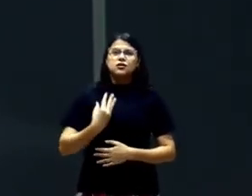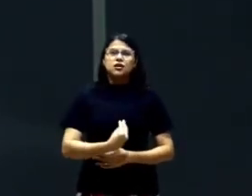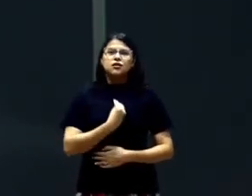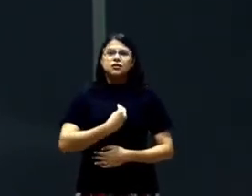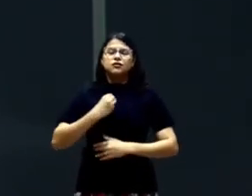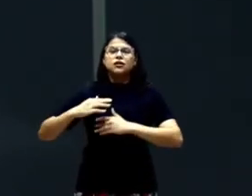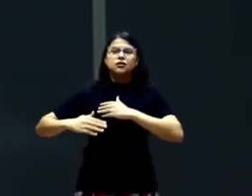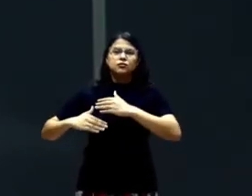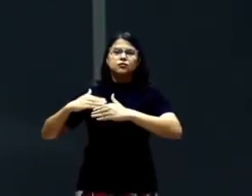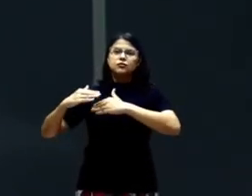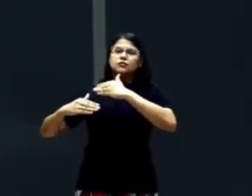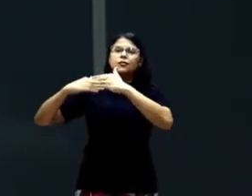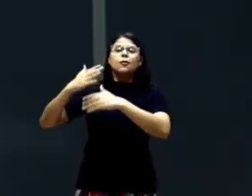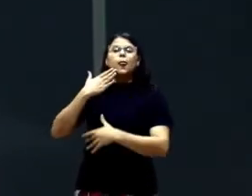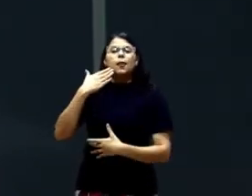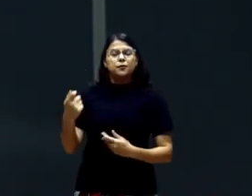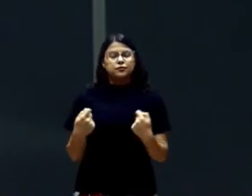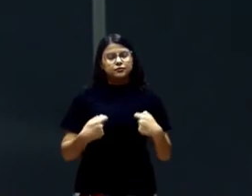nós vamos melhorar.